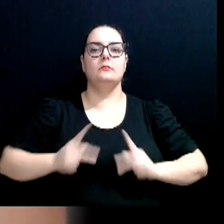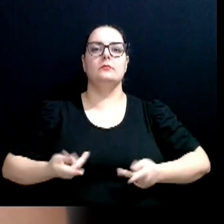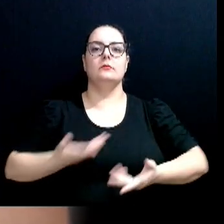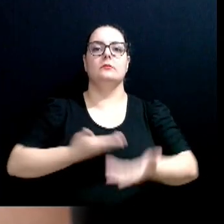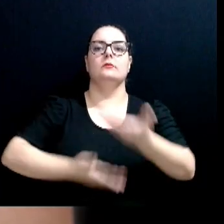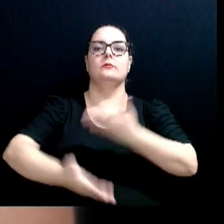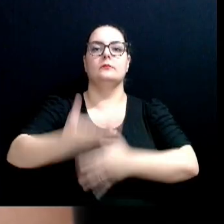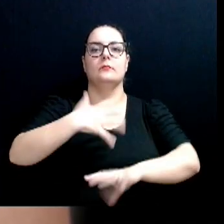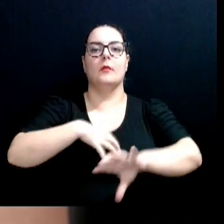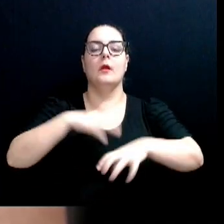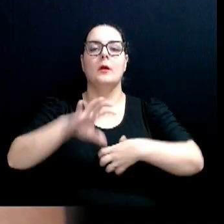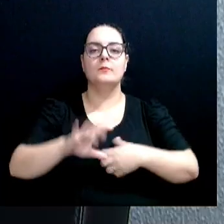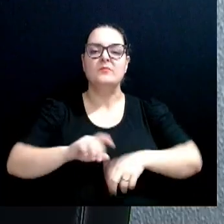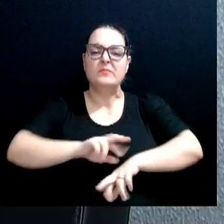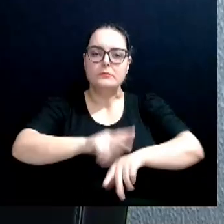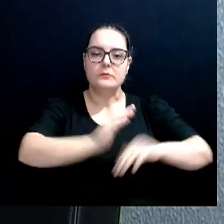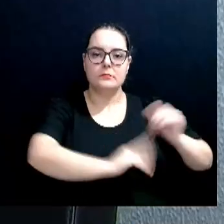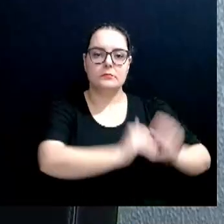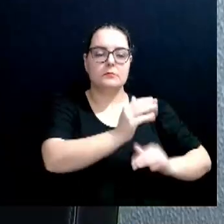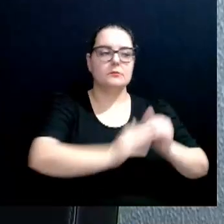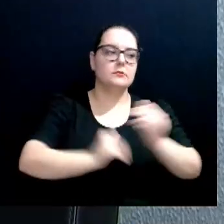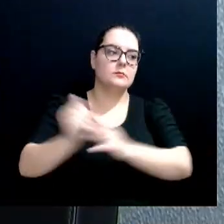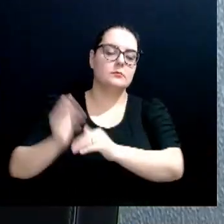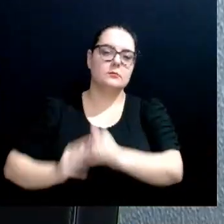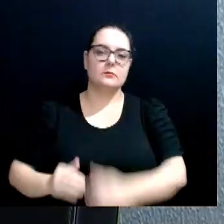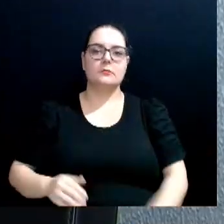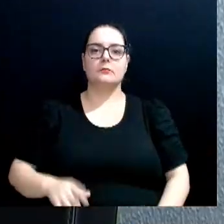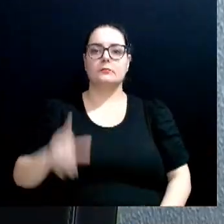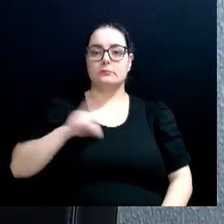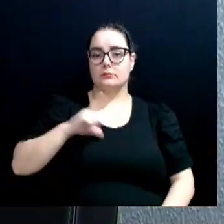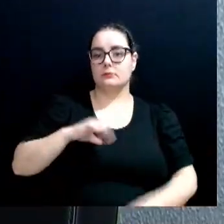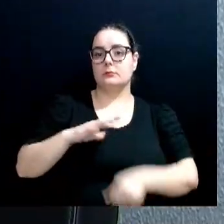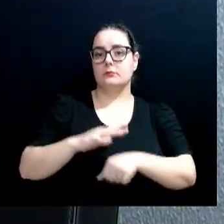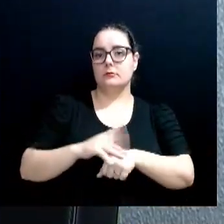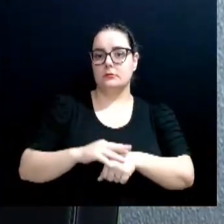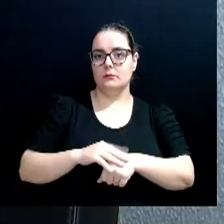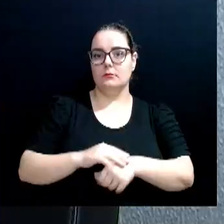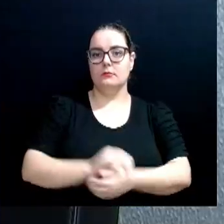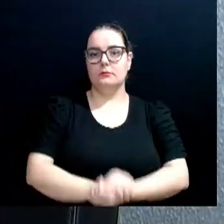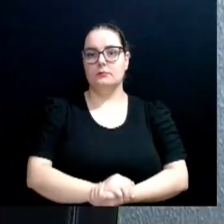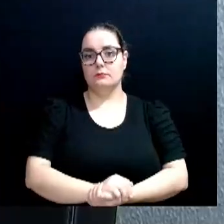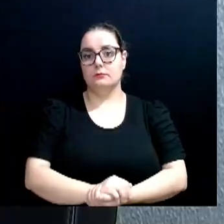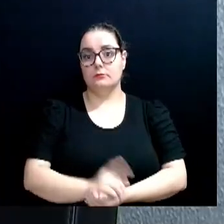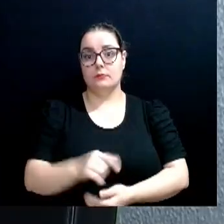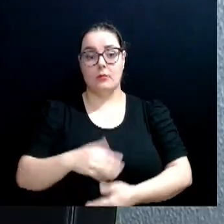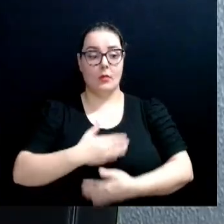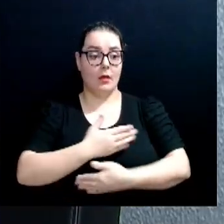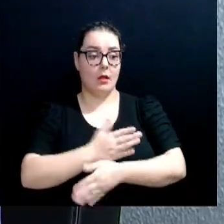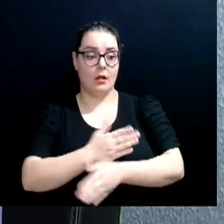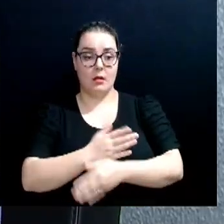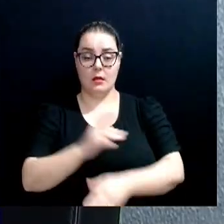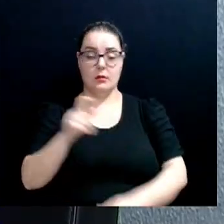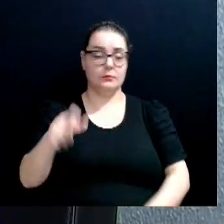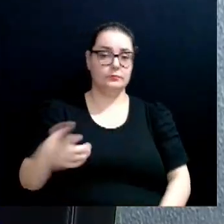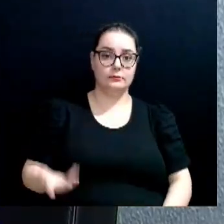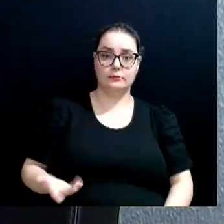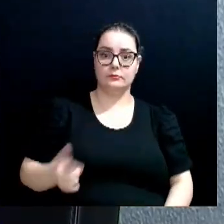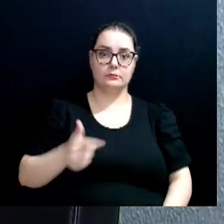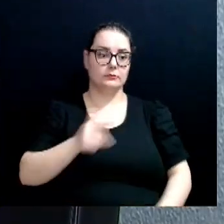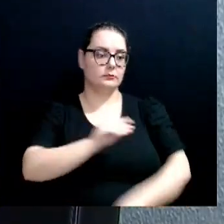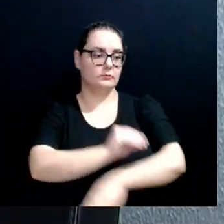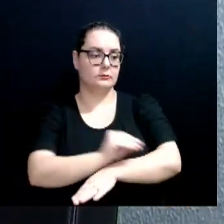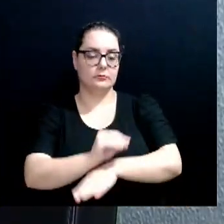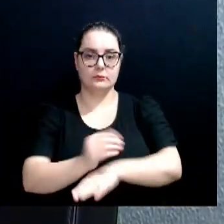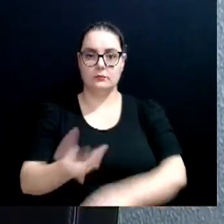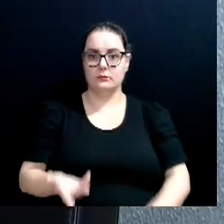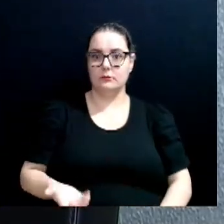mulheres acometidas pela doença. Muitas vezes isso é tido como um relaxo da pessoa, né? Ela é descuidada, ela come